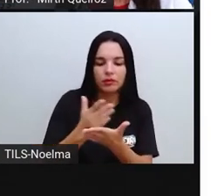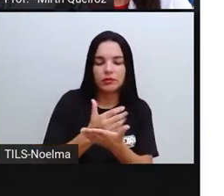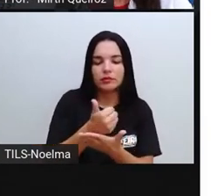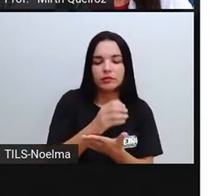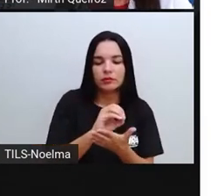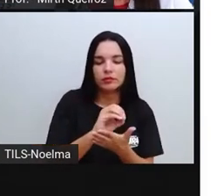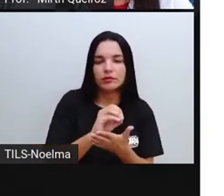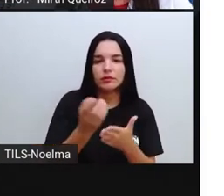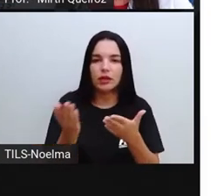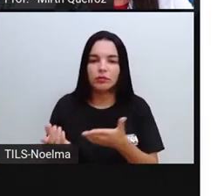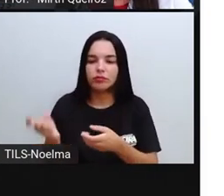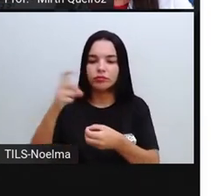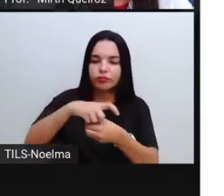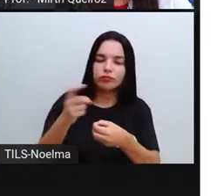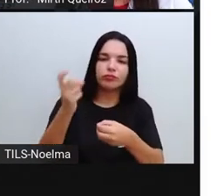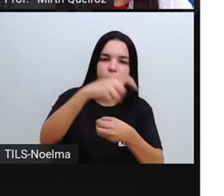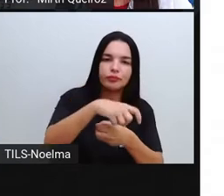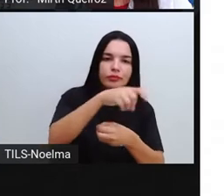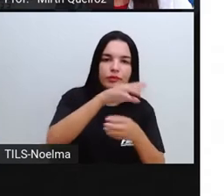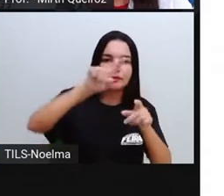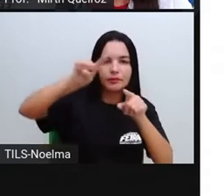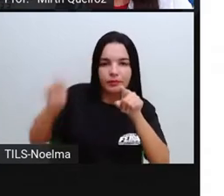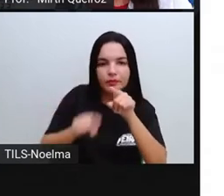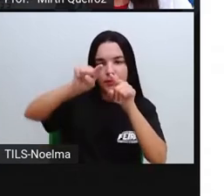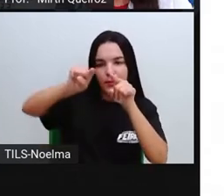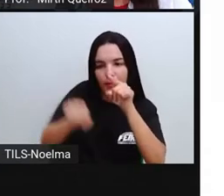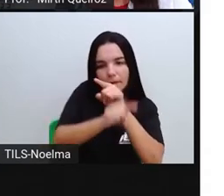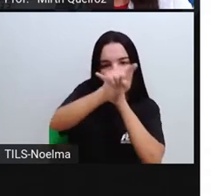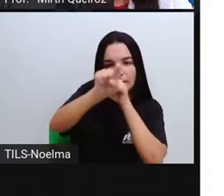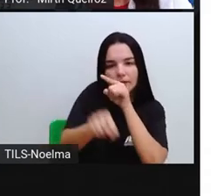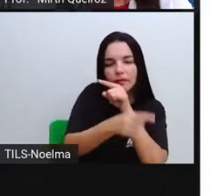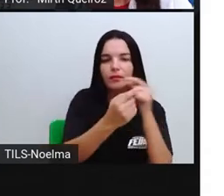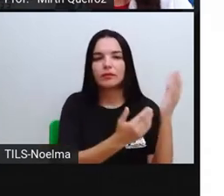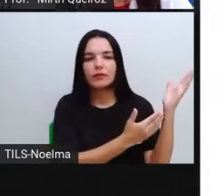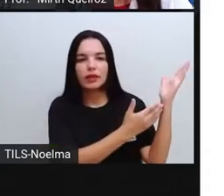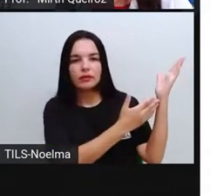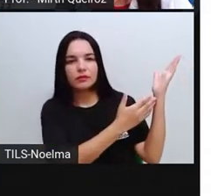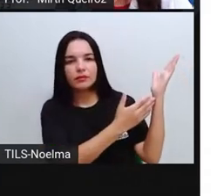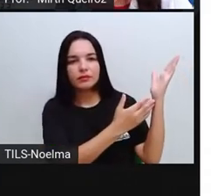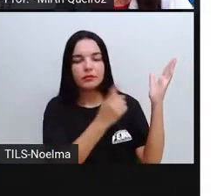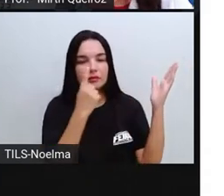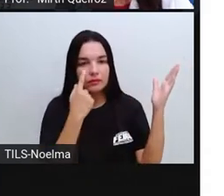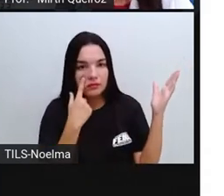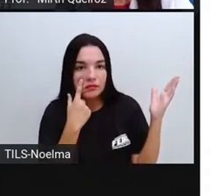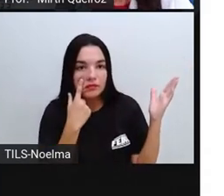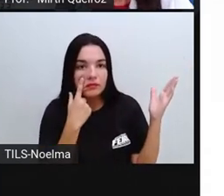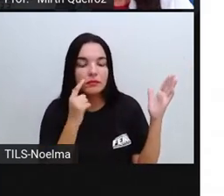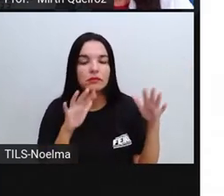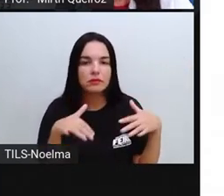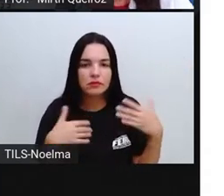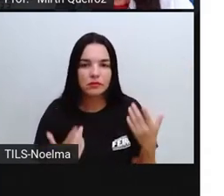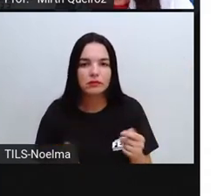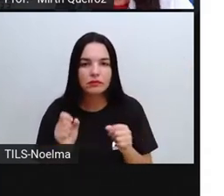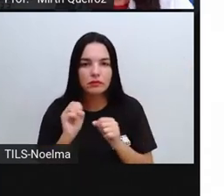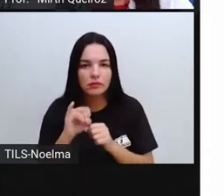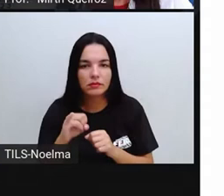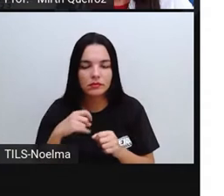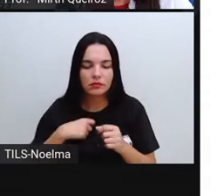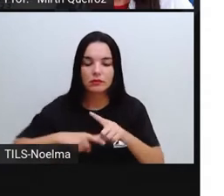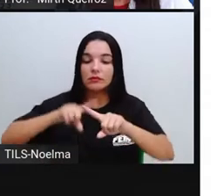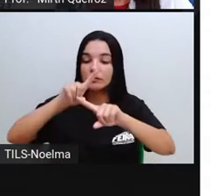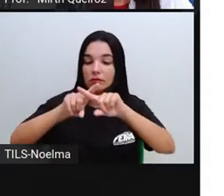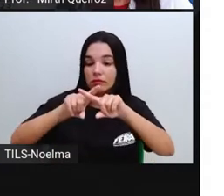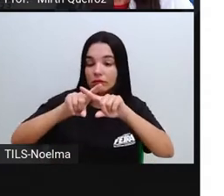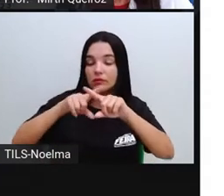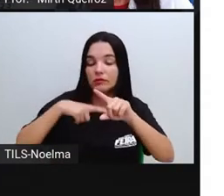dl por litro, a gente divide por 10. Assim como acontece com os outros também. Então, para eu achar os múltiplos, eu vou multiplicar. Para eu achar